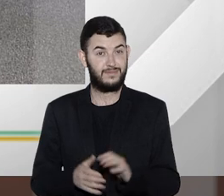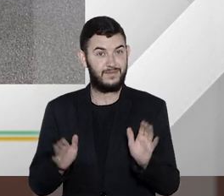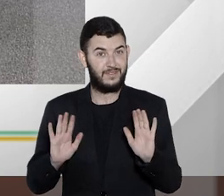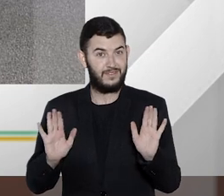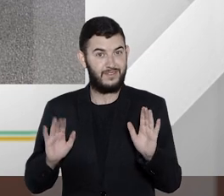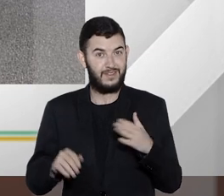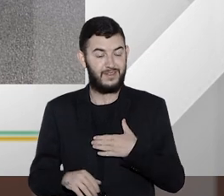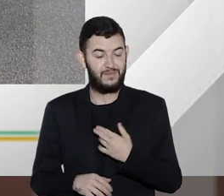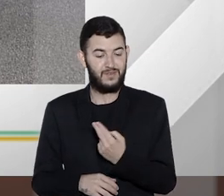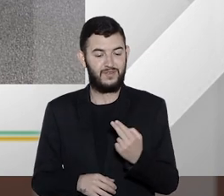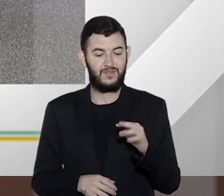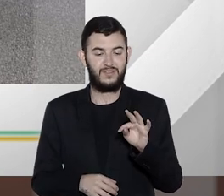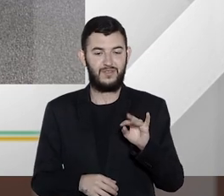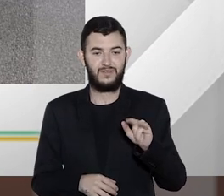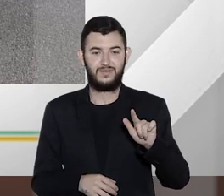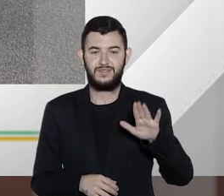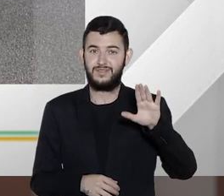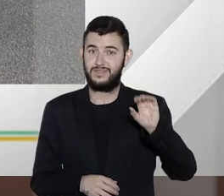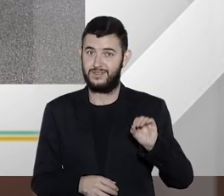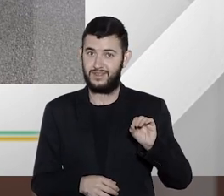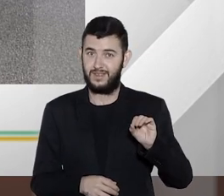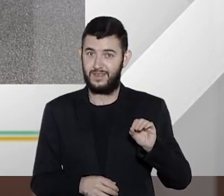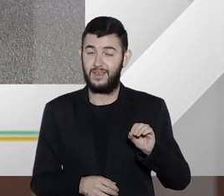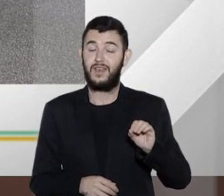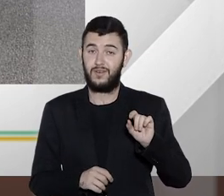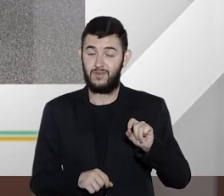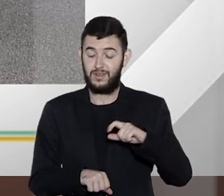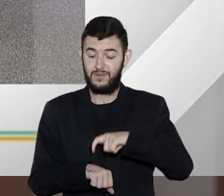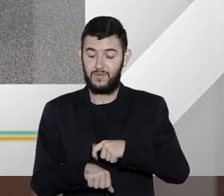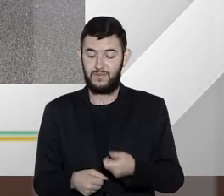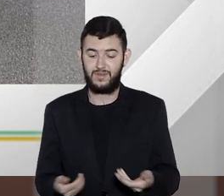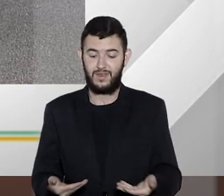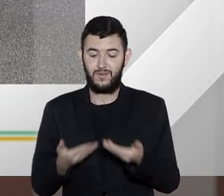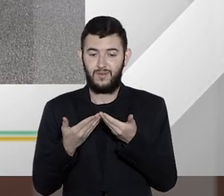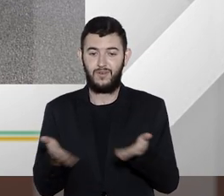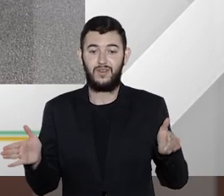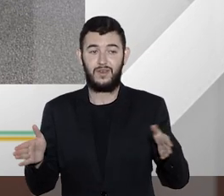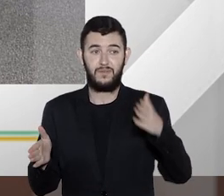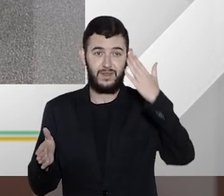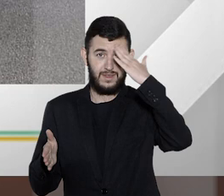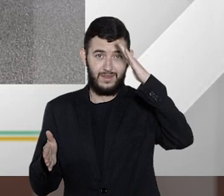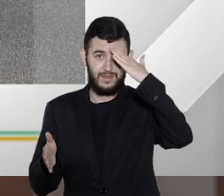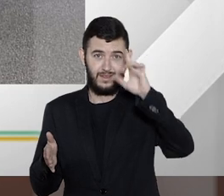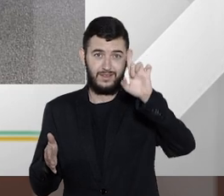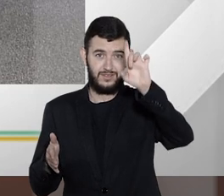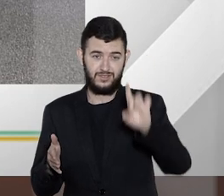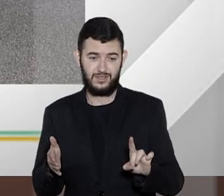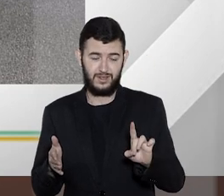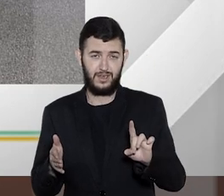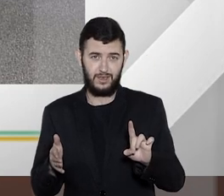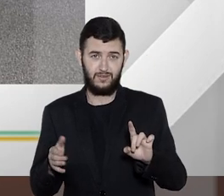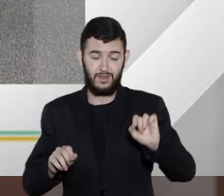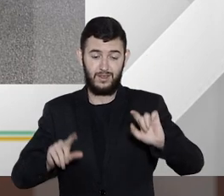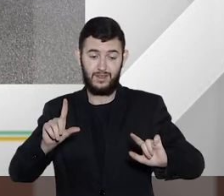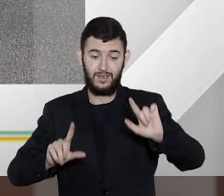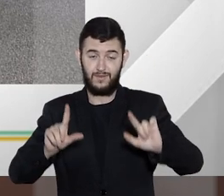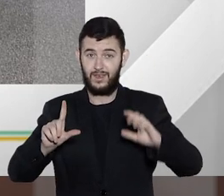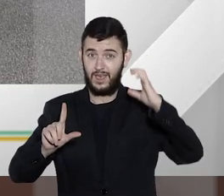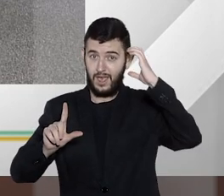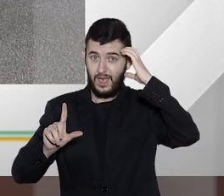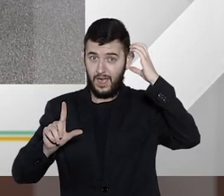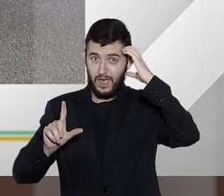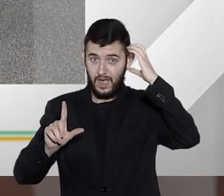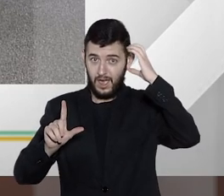Olá, sou o Tiago Gomidi e está começando mais um Entender Direito, um programa da Coordenadoria de TV e Rádio do Superior